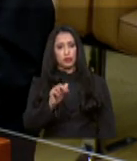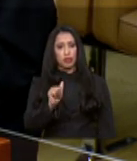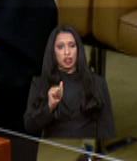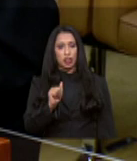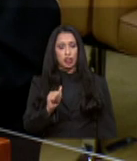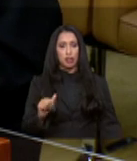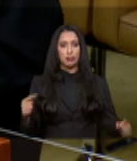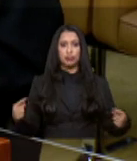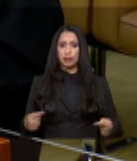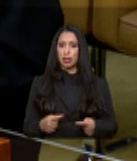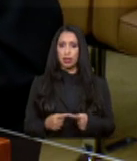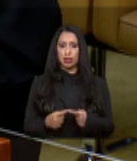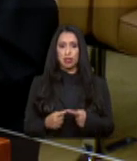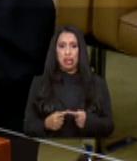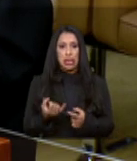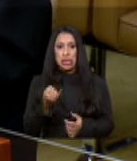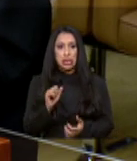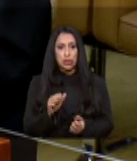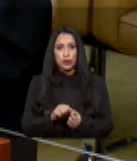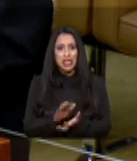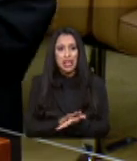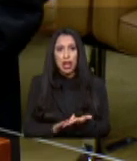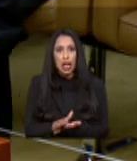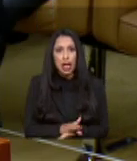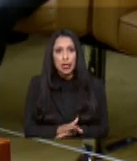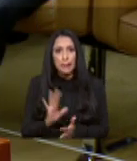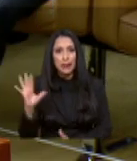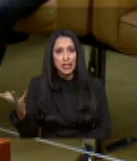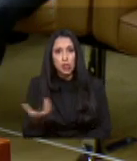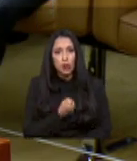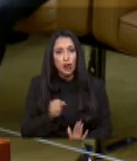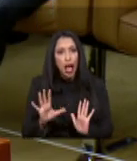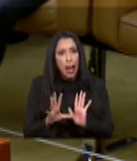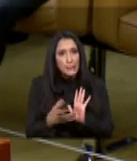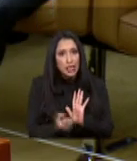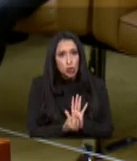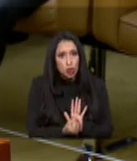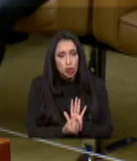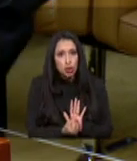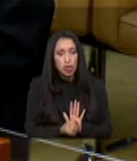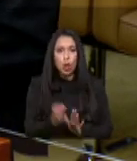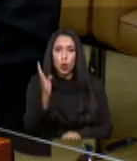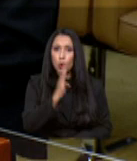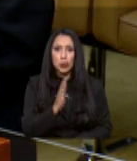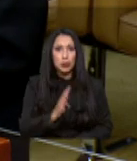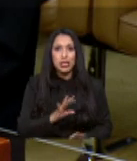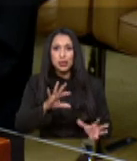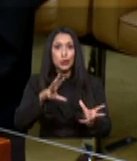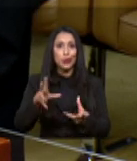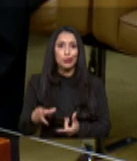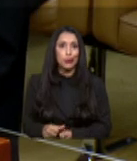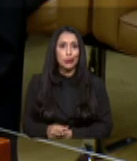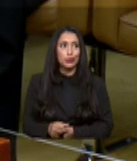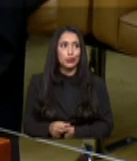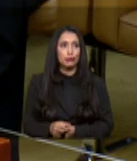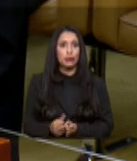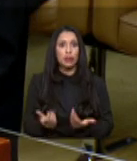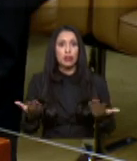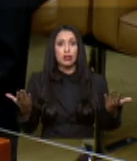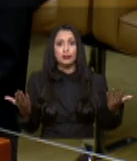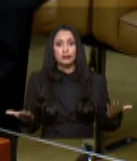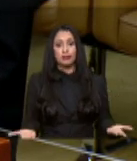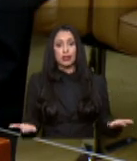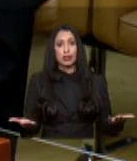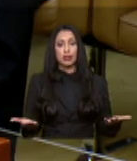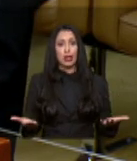não haja nenhuma medida para se salvar a floresta, a Amazônia, o Brasil e todo mundo estará fadado a